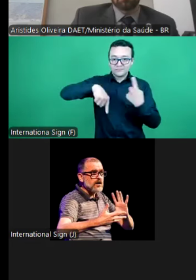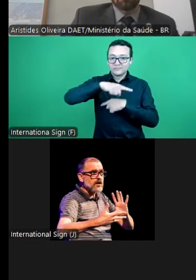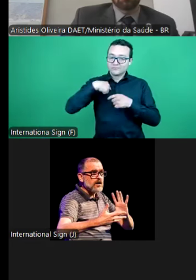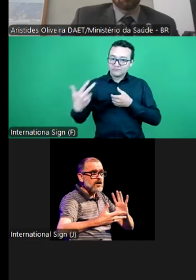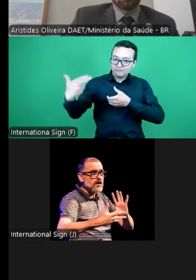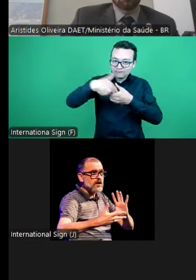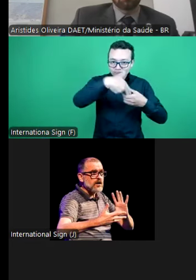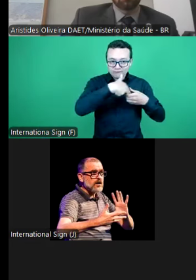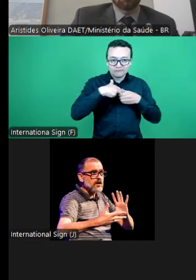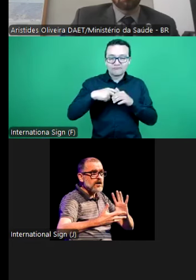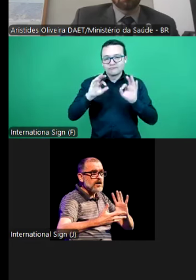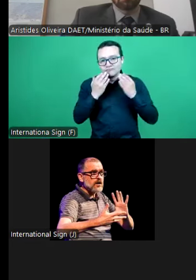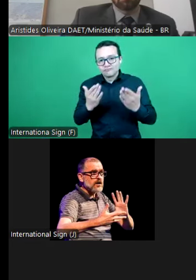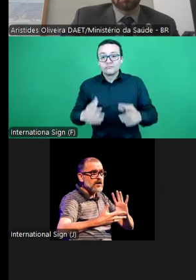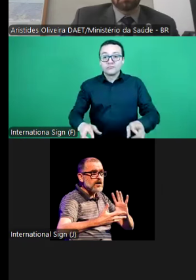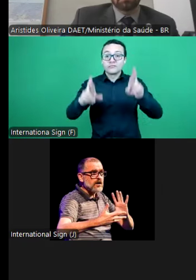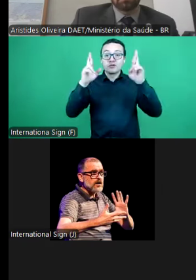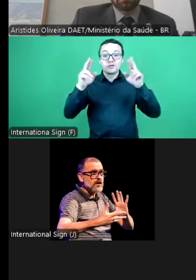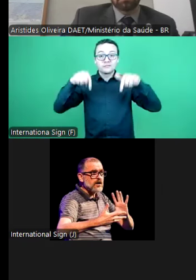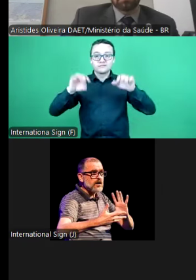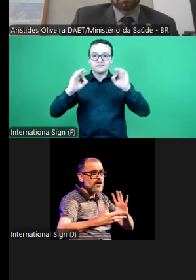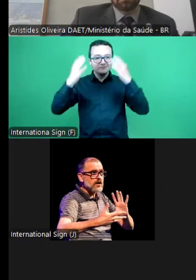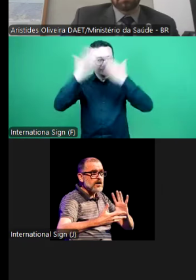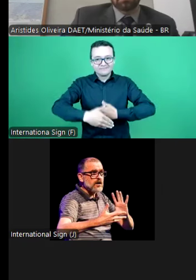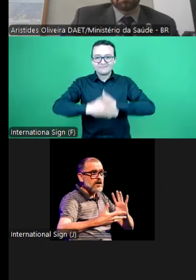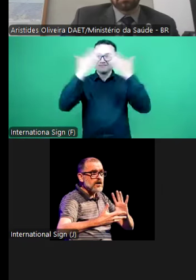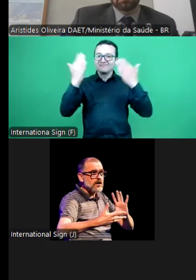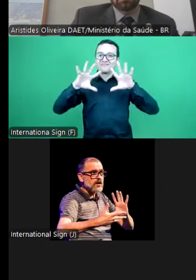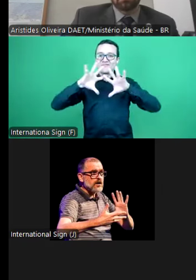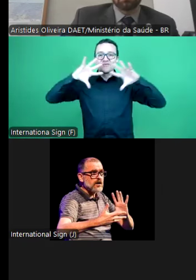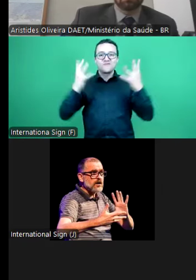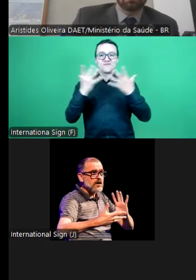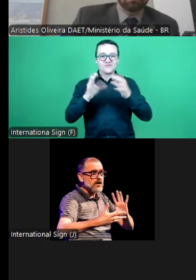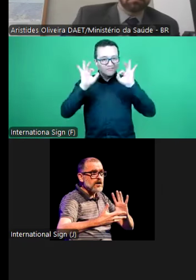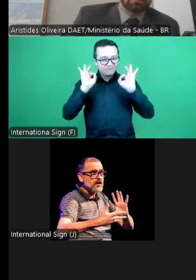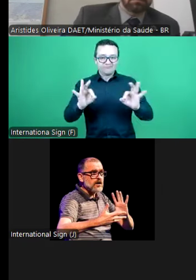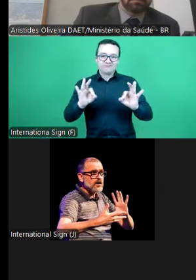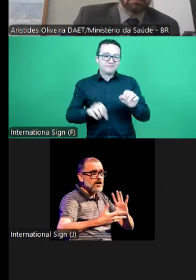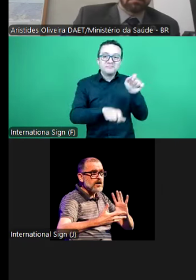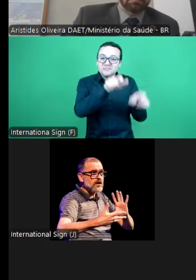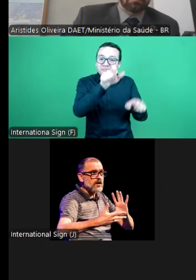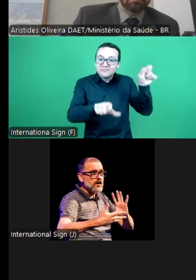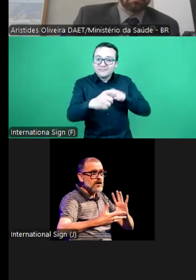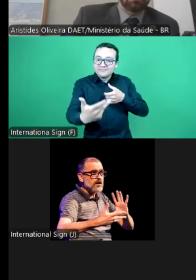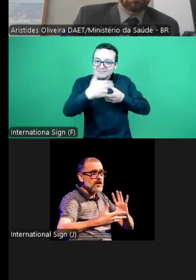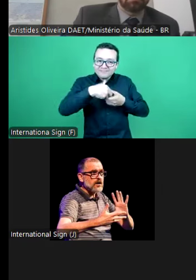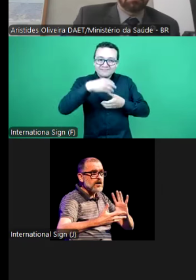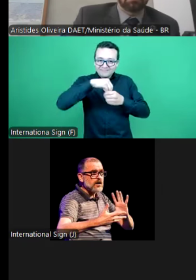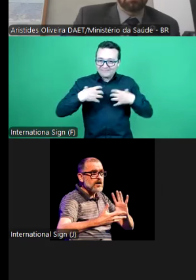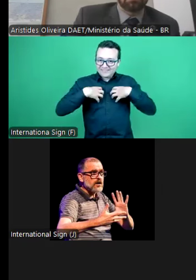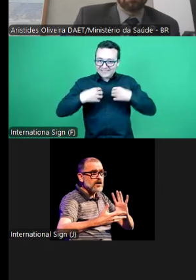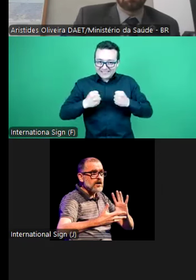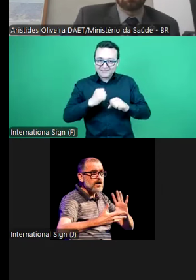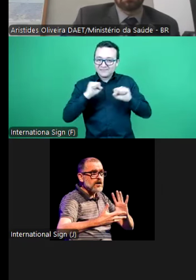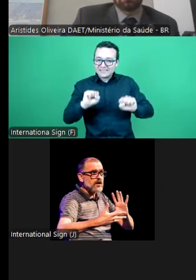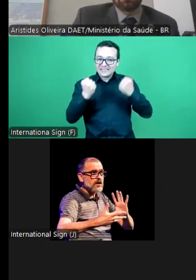Estamos muito contentes pelo Dia da Segurança do Paciente. E não somente sobre hoje, em